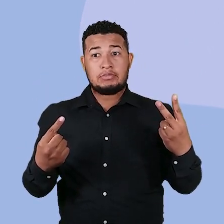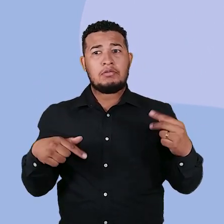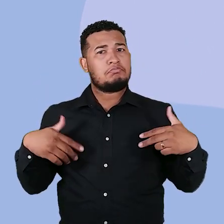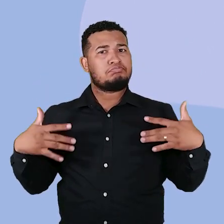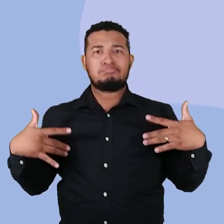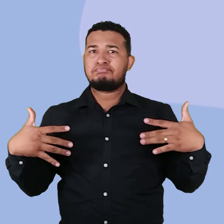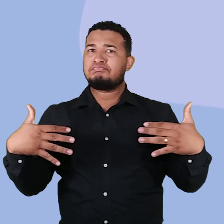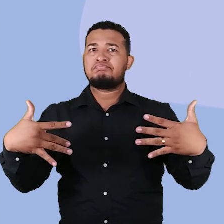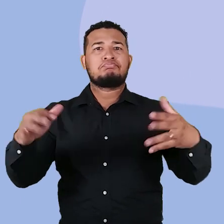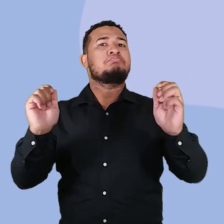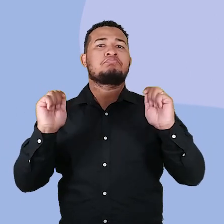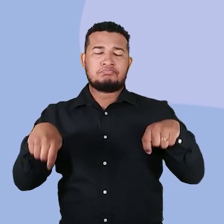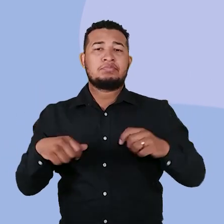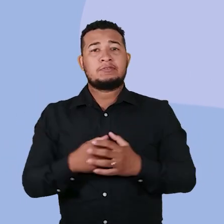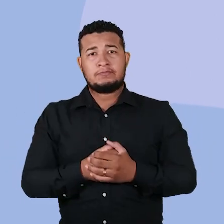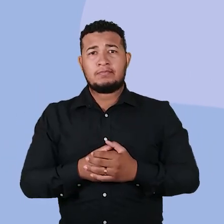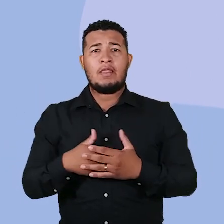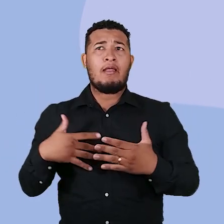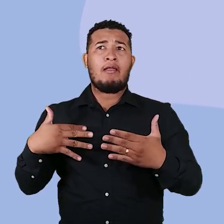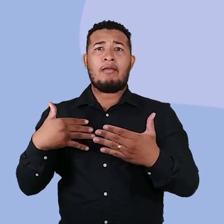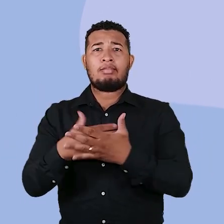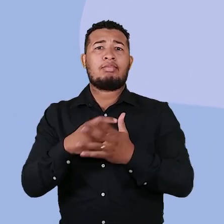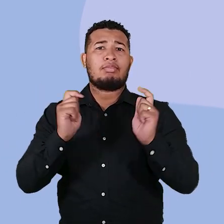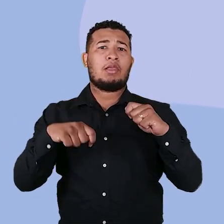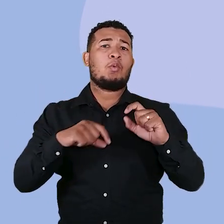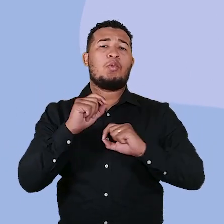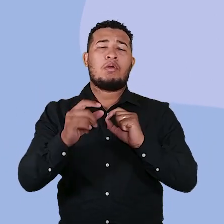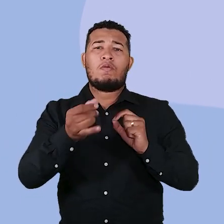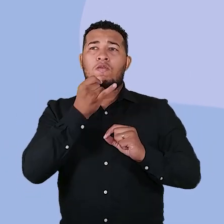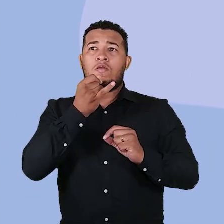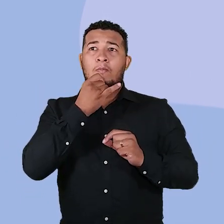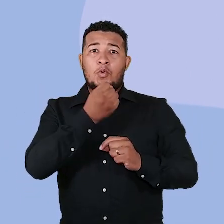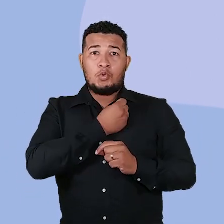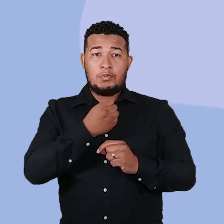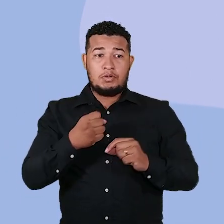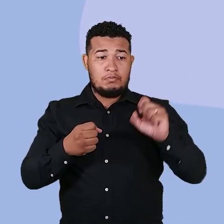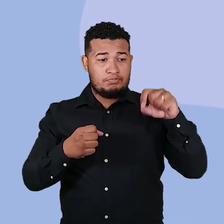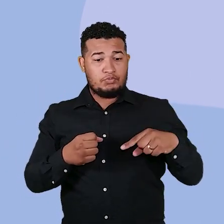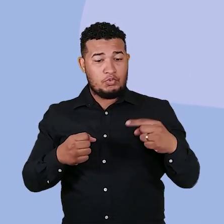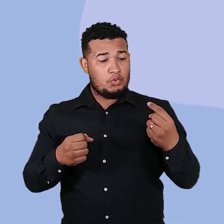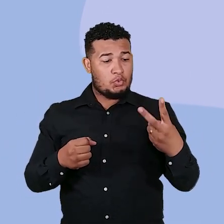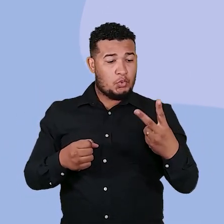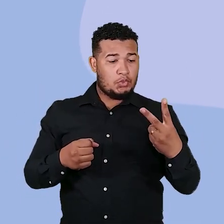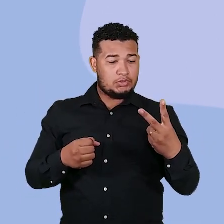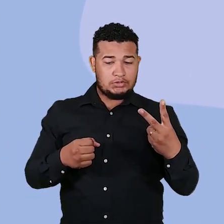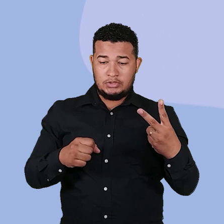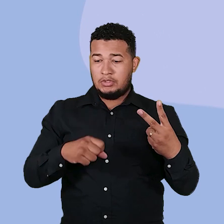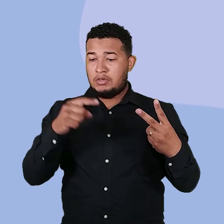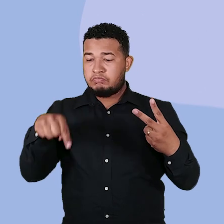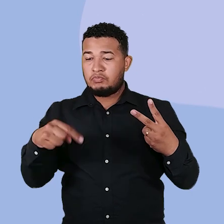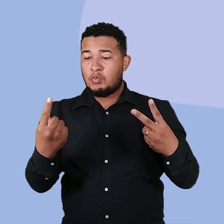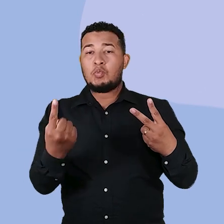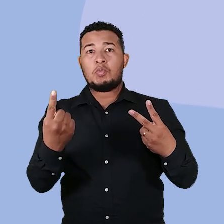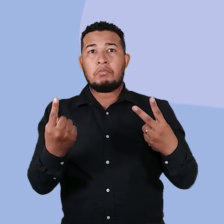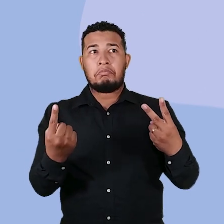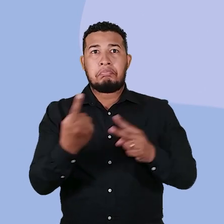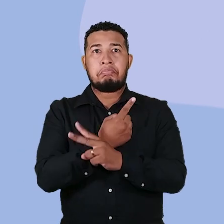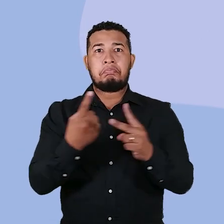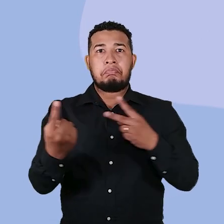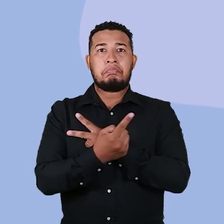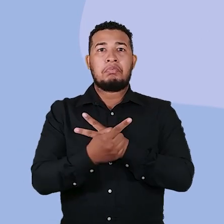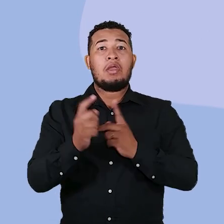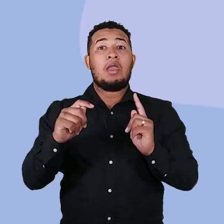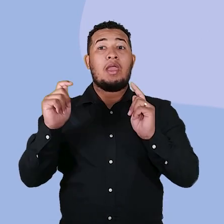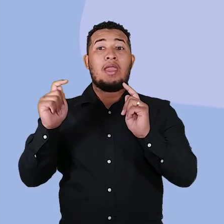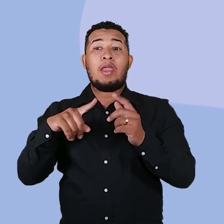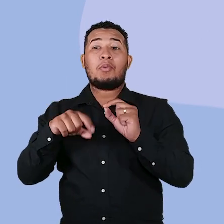segundo caiu dois e assim vai né pode inclusive cair no primeiro dois e no